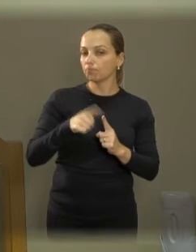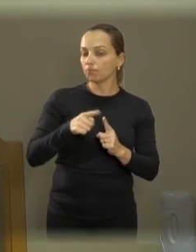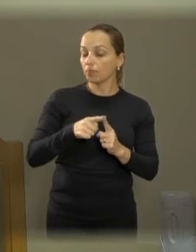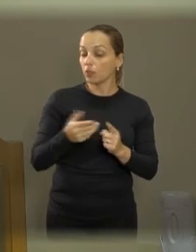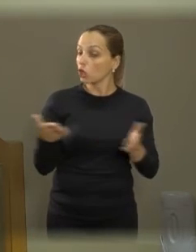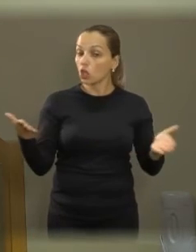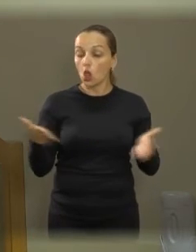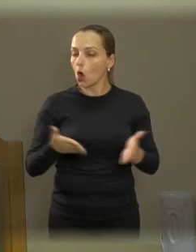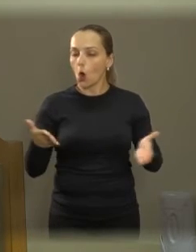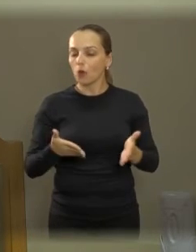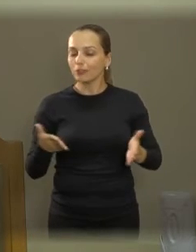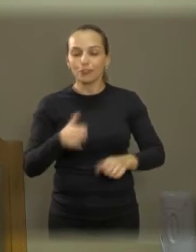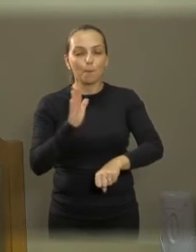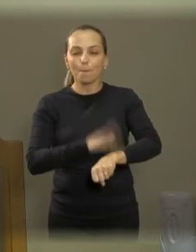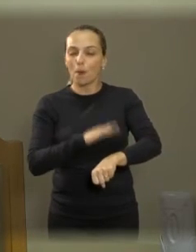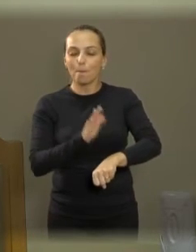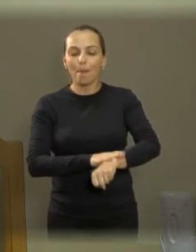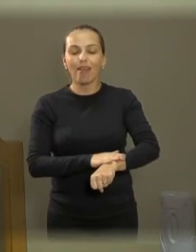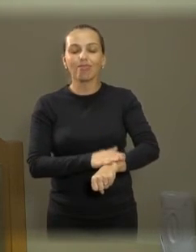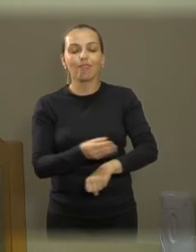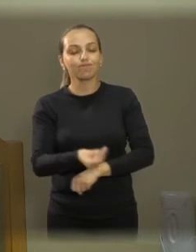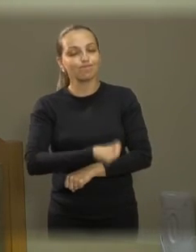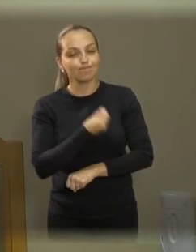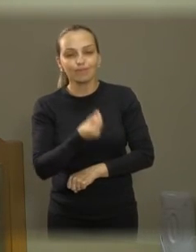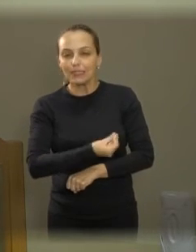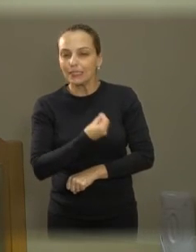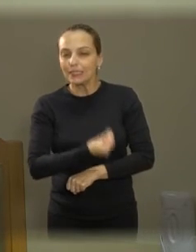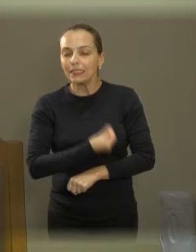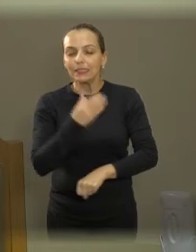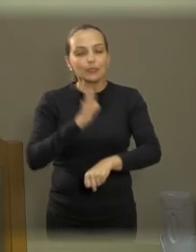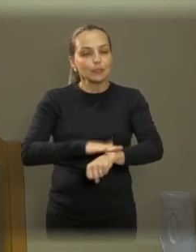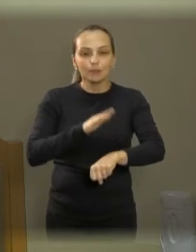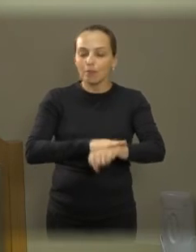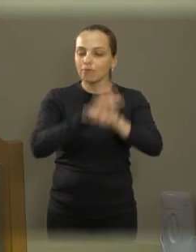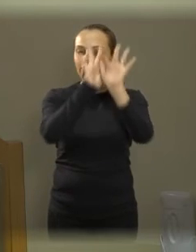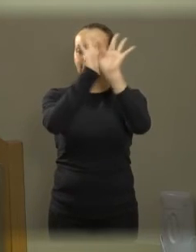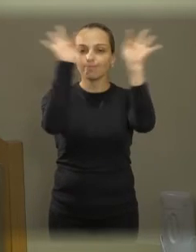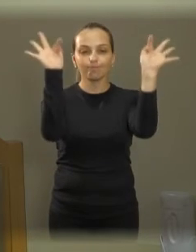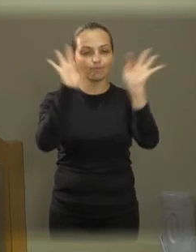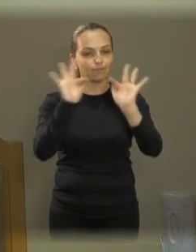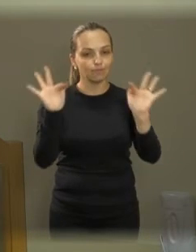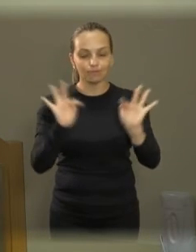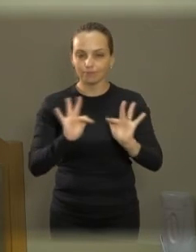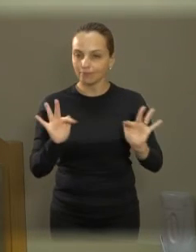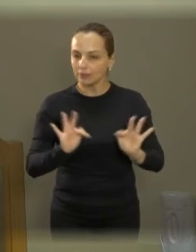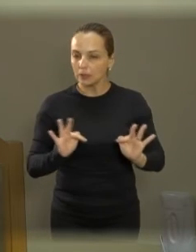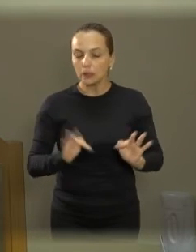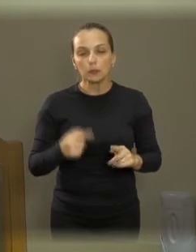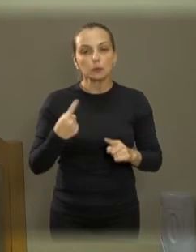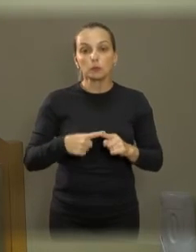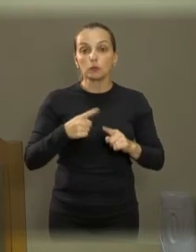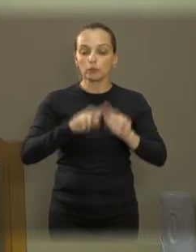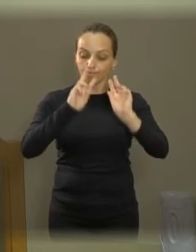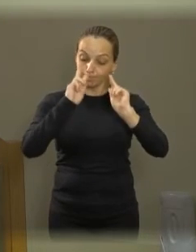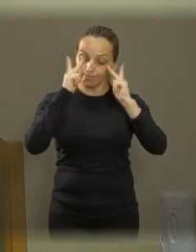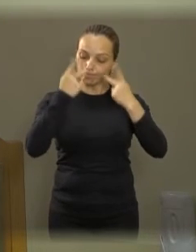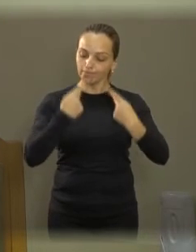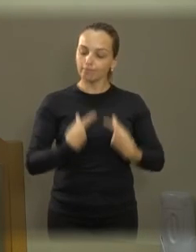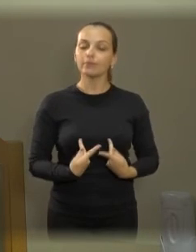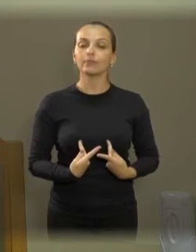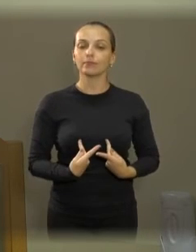é esse momento. Um momento de extrema felicidade. Pelo reconhecimento,